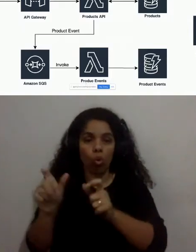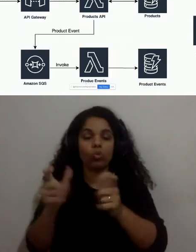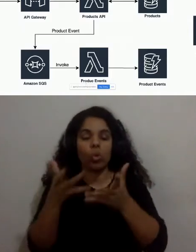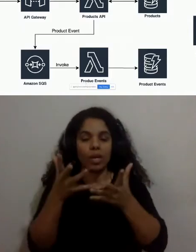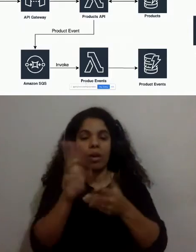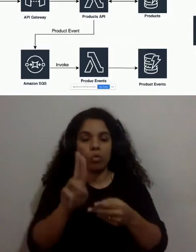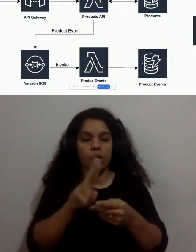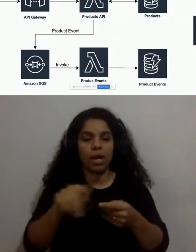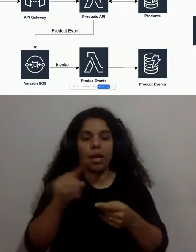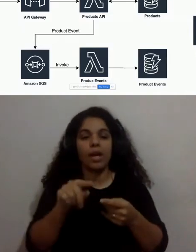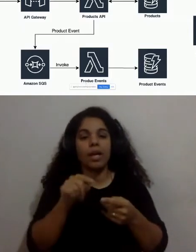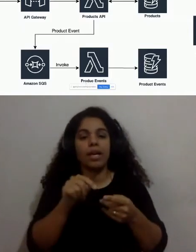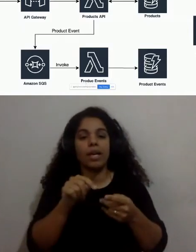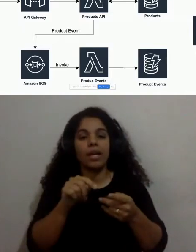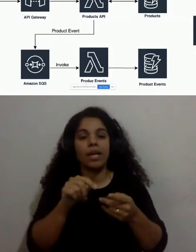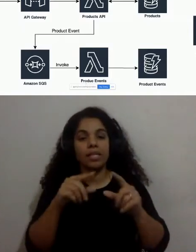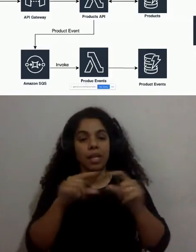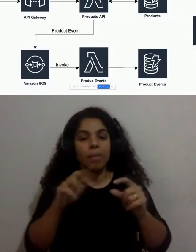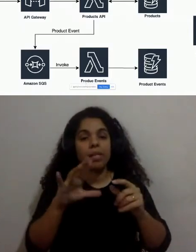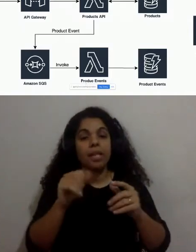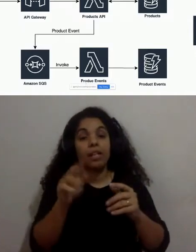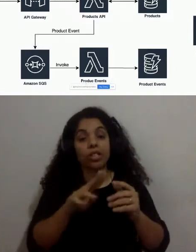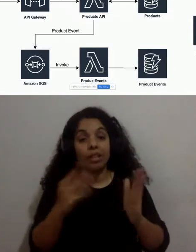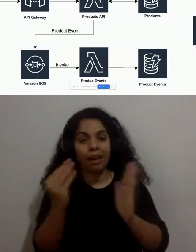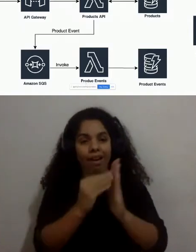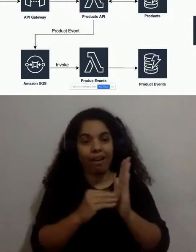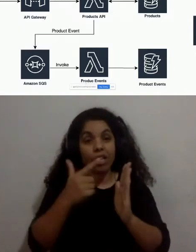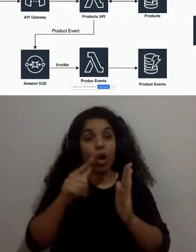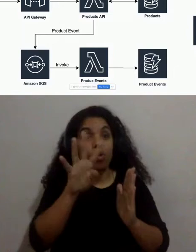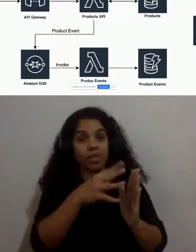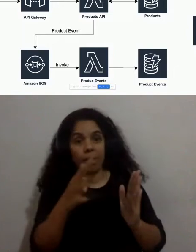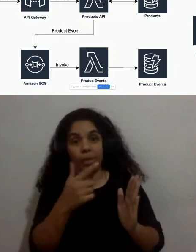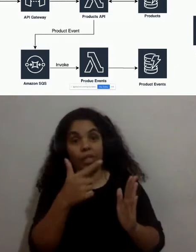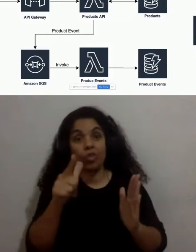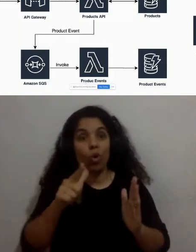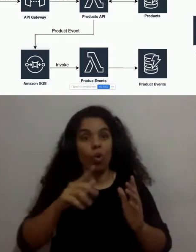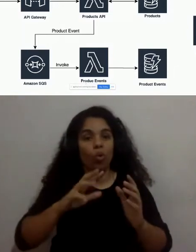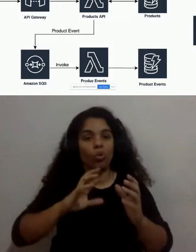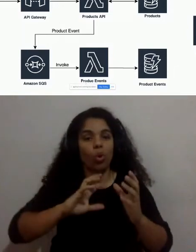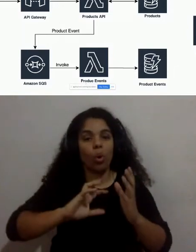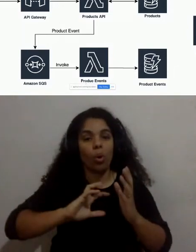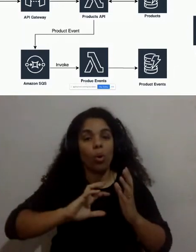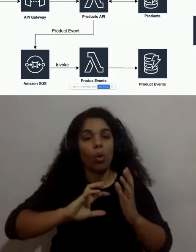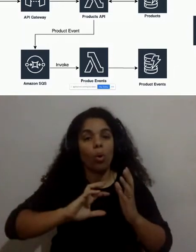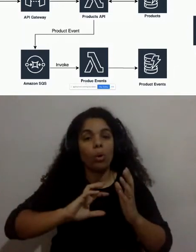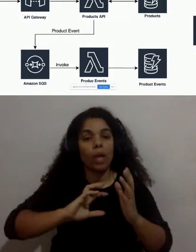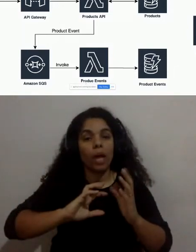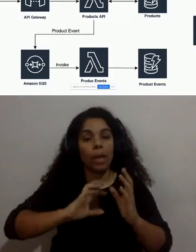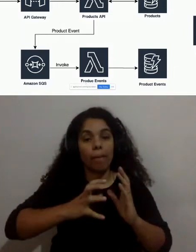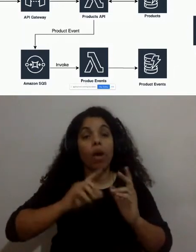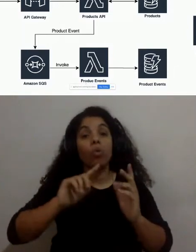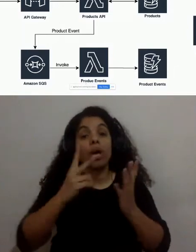tem que acrescentar nessa outra tabela, desse outro banco, o que aconteceu com esse meu